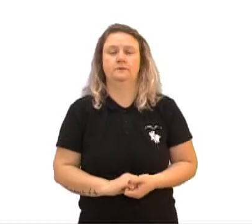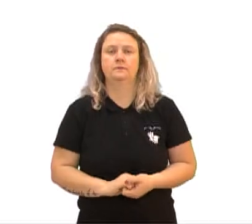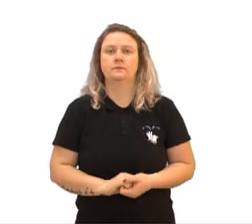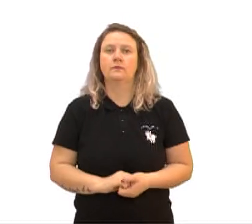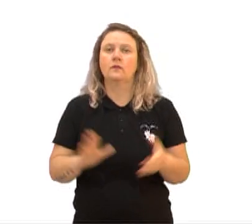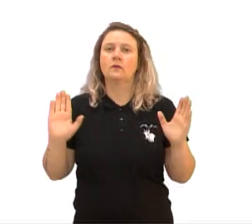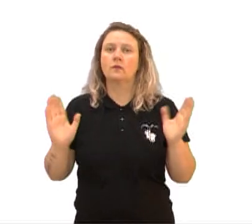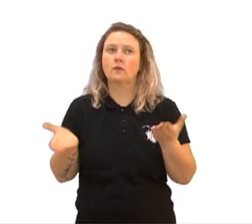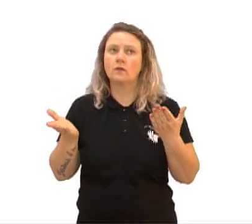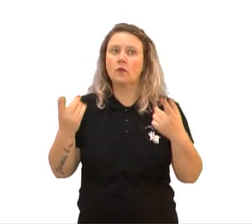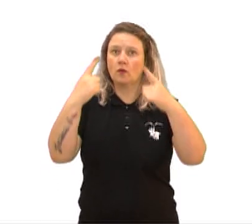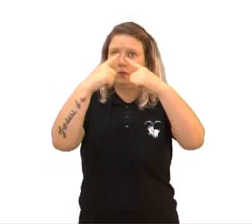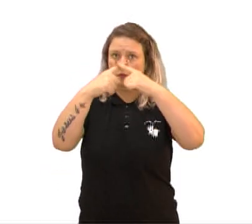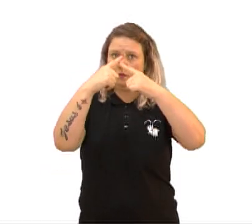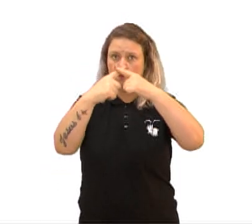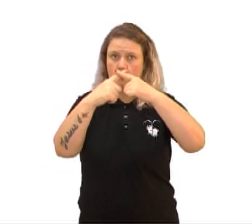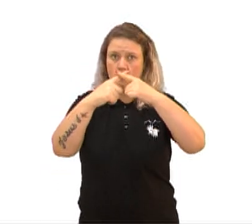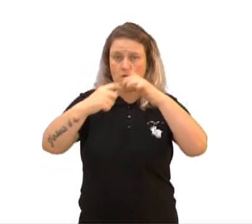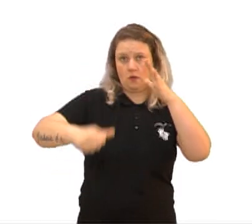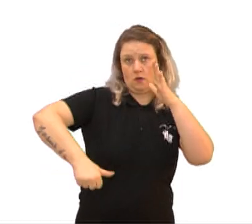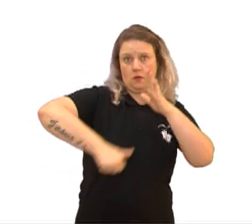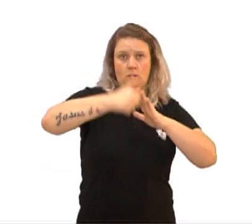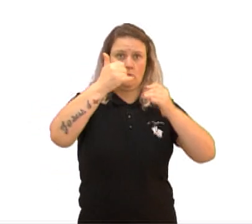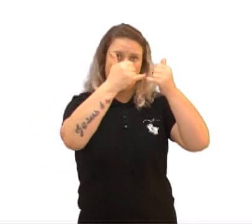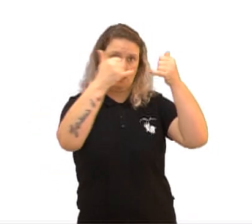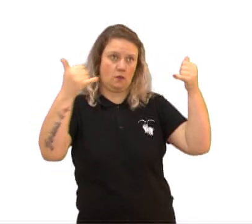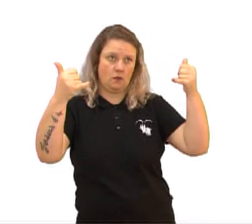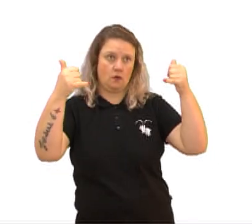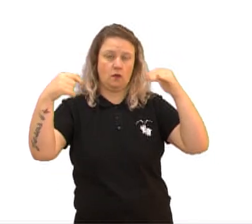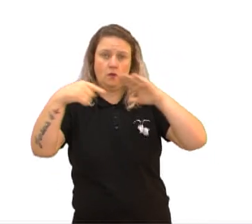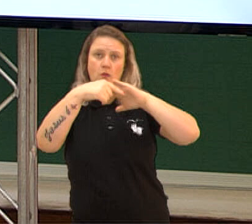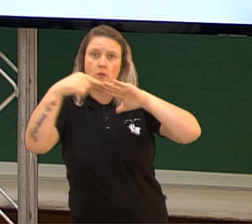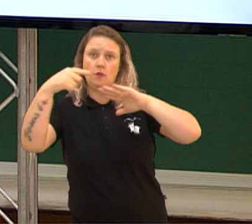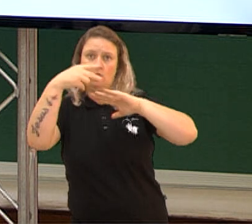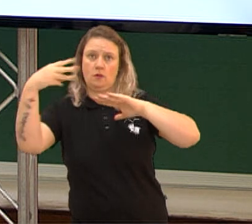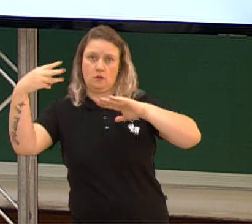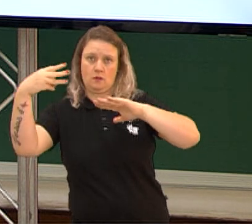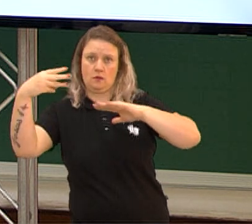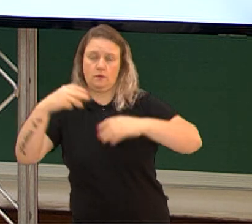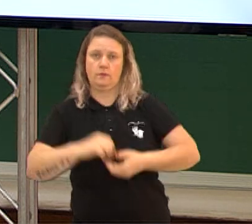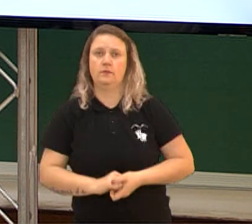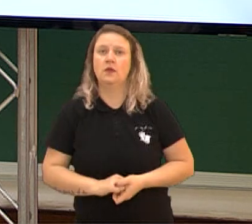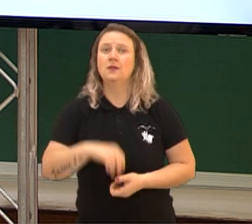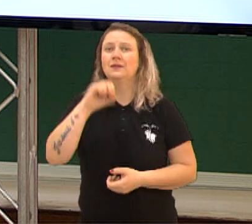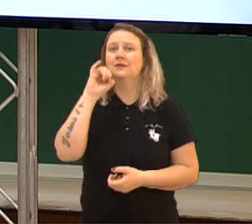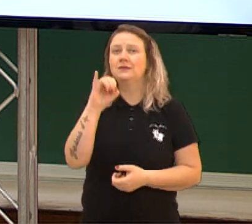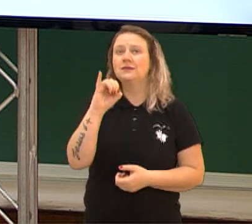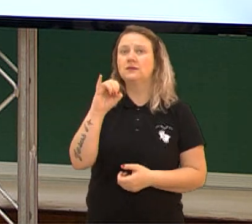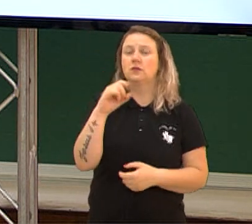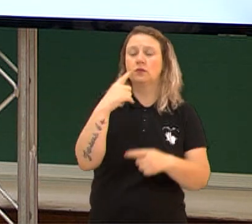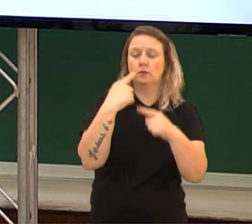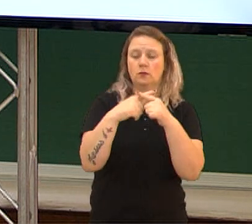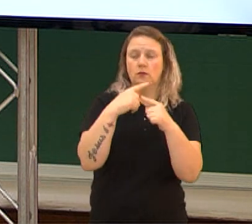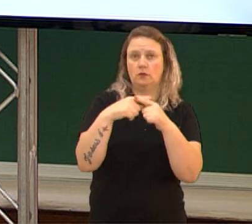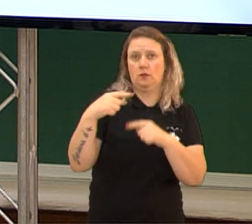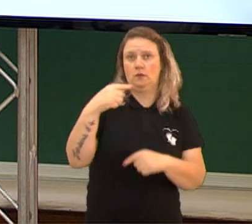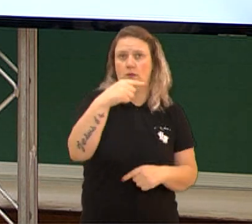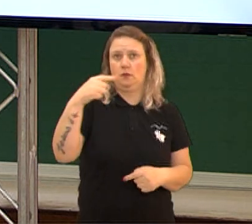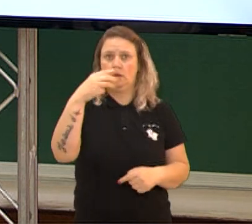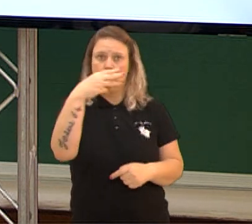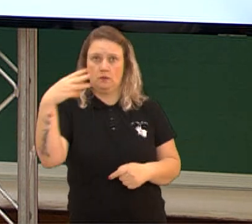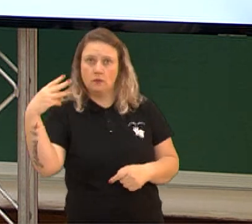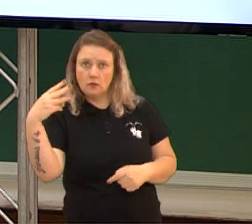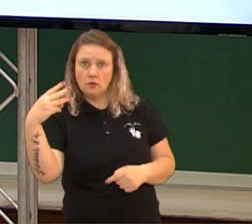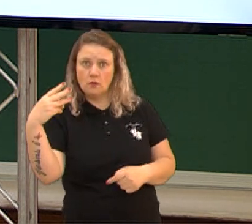vou multiplicar essa primeira linha por menos 3, tá? Por quê, professor? Porque se eu multiplicar por menos 3 essa primeira linha, esse